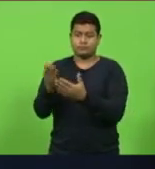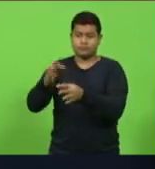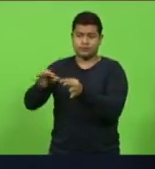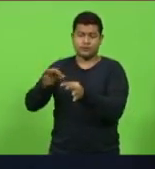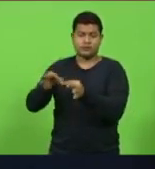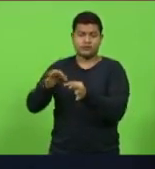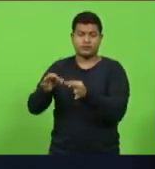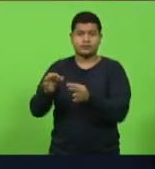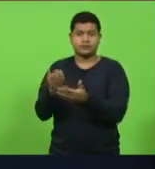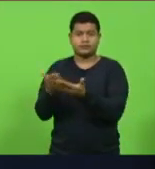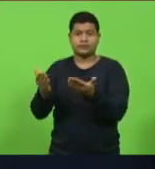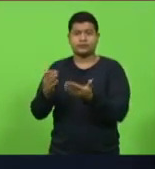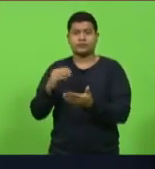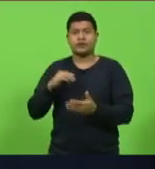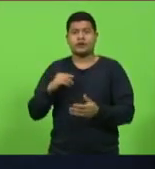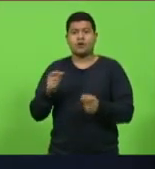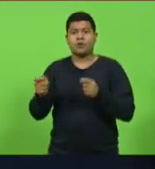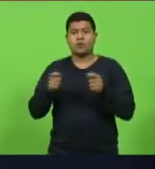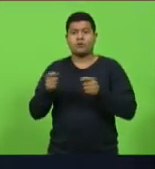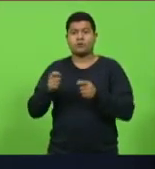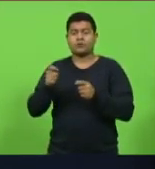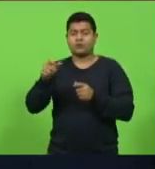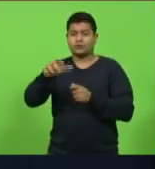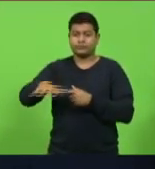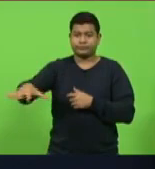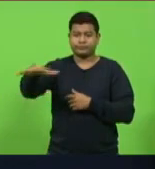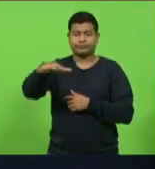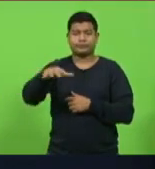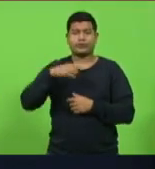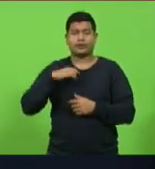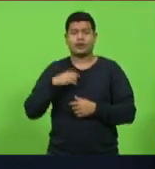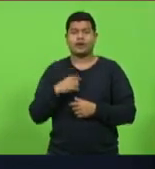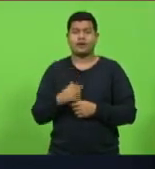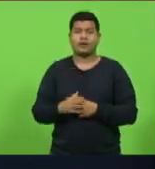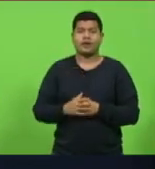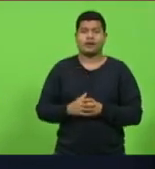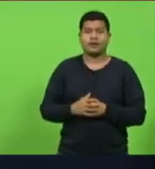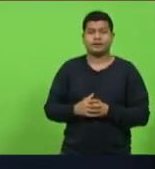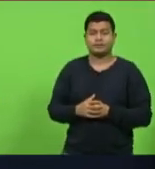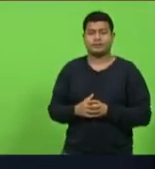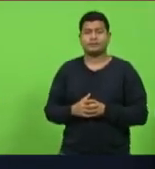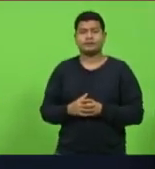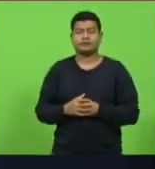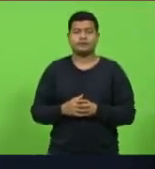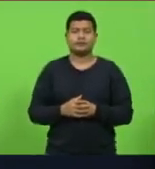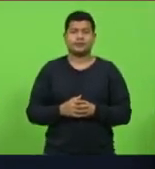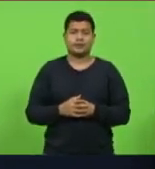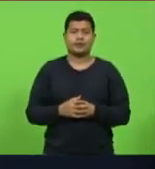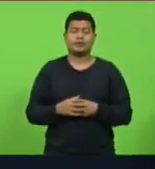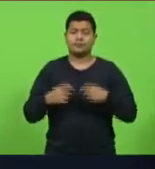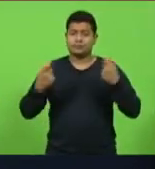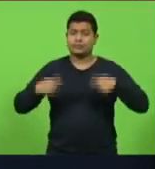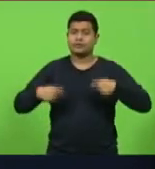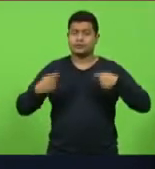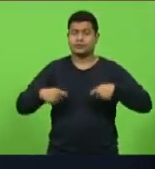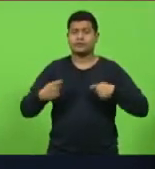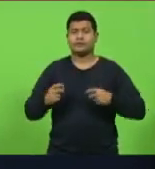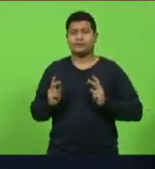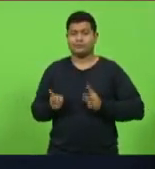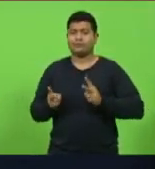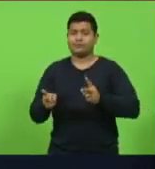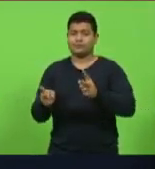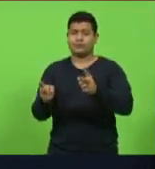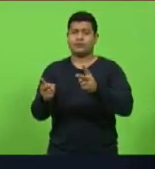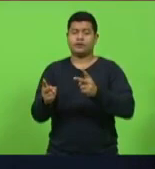judiciais e de controle externo é inegável há a necessidade de continuidade das investigações